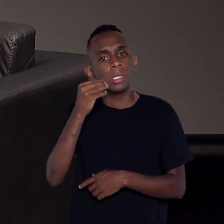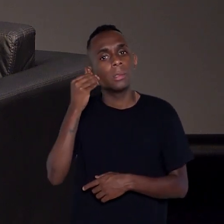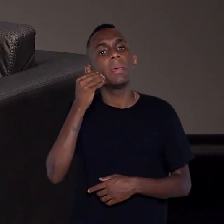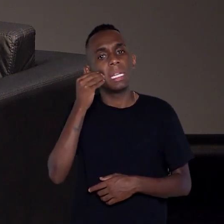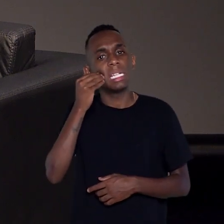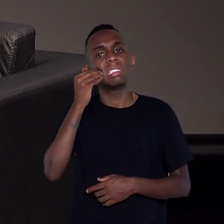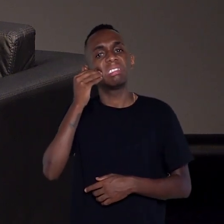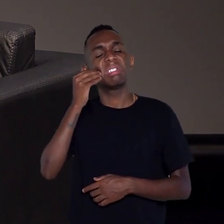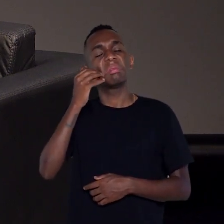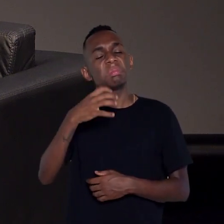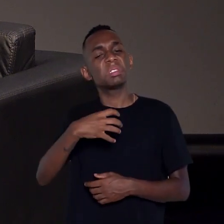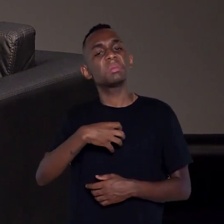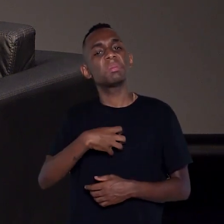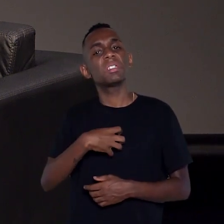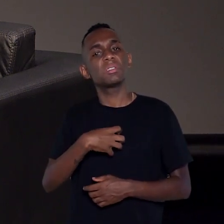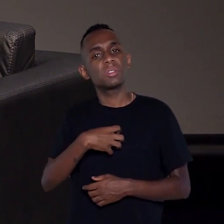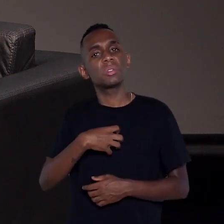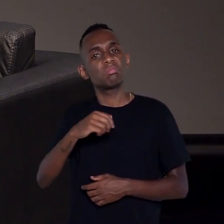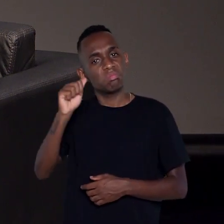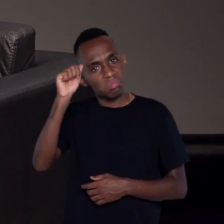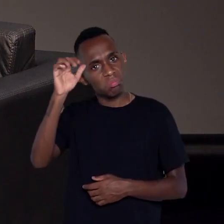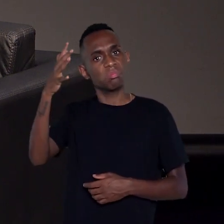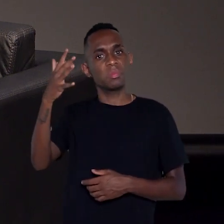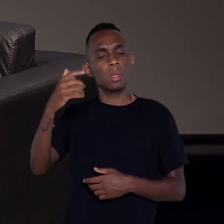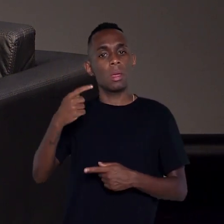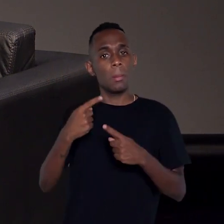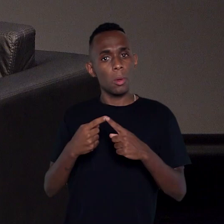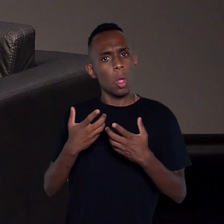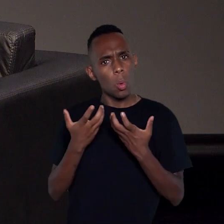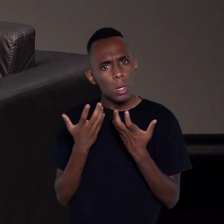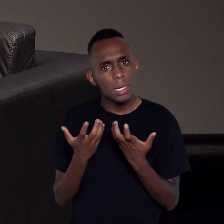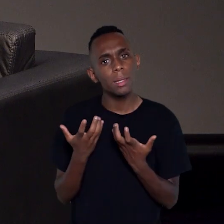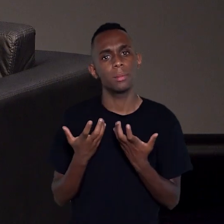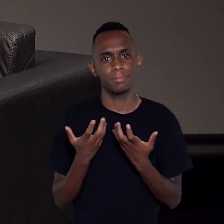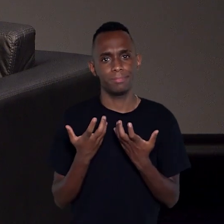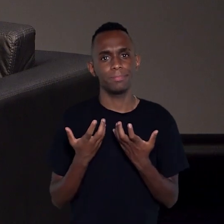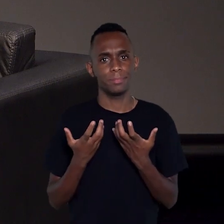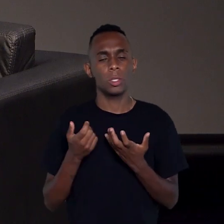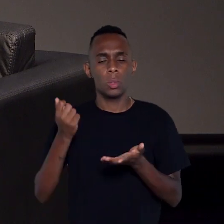né, daquilo que o que eu queria